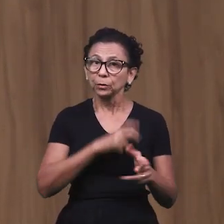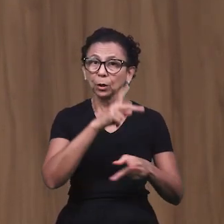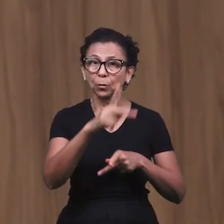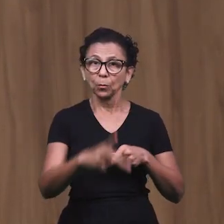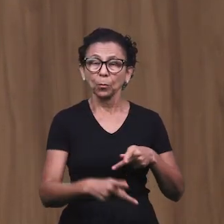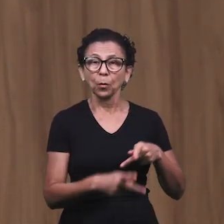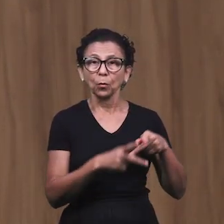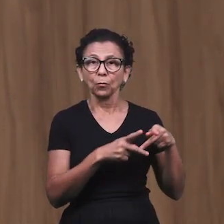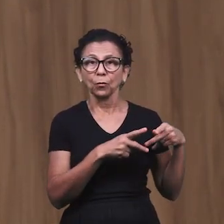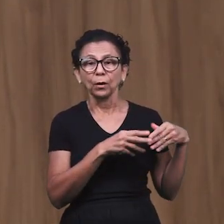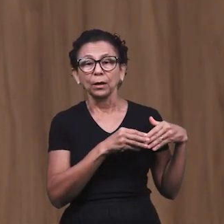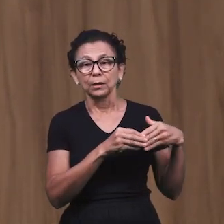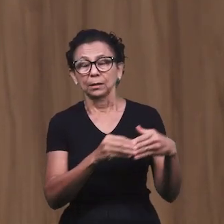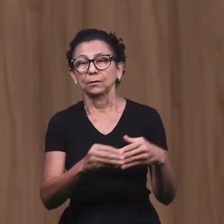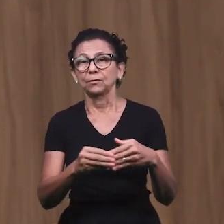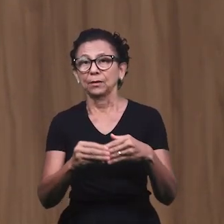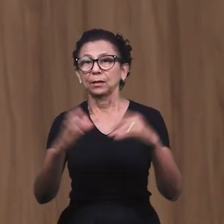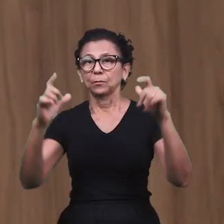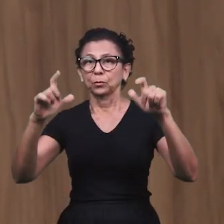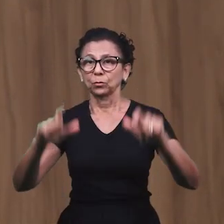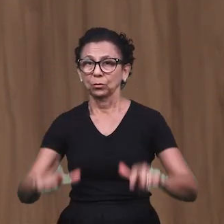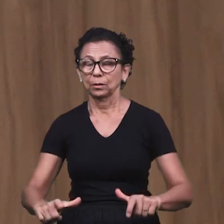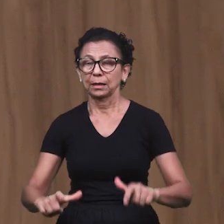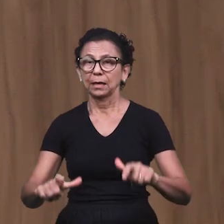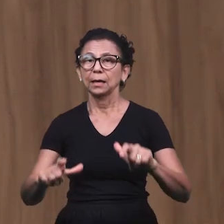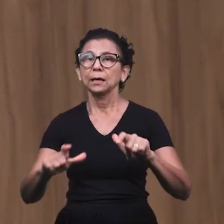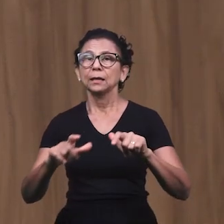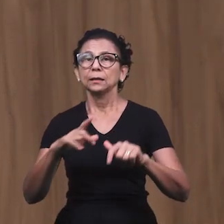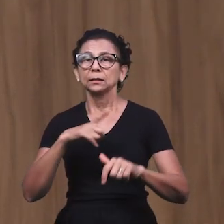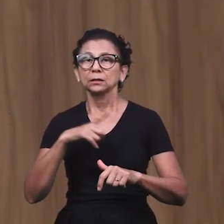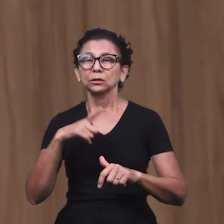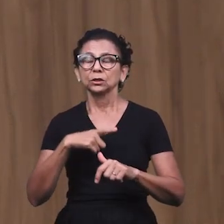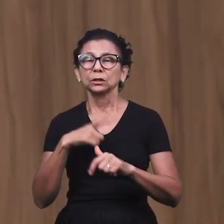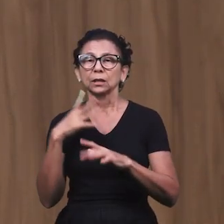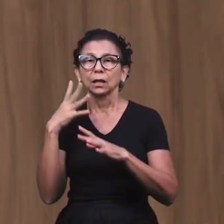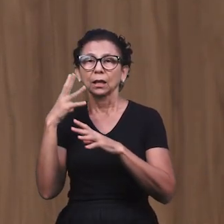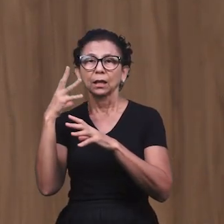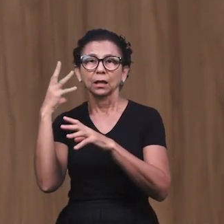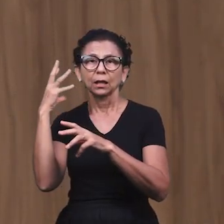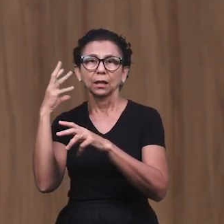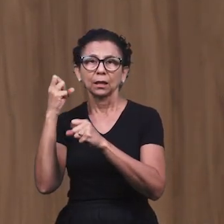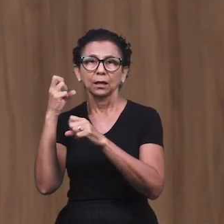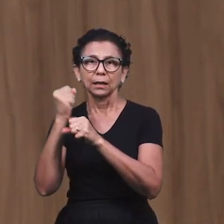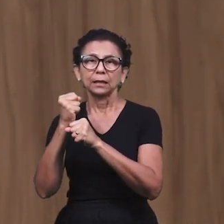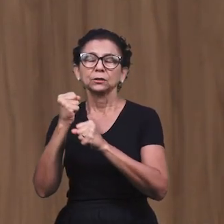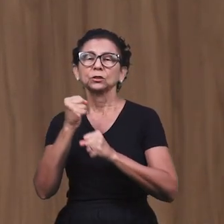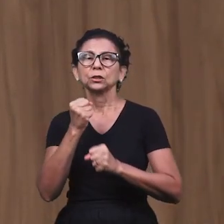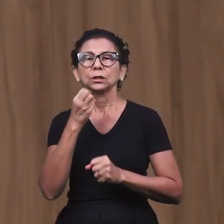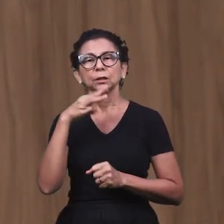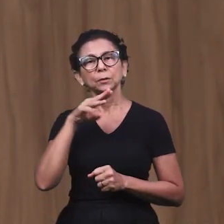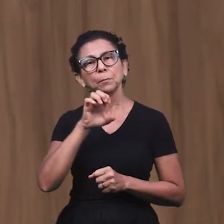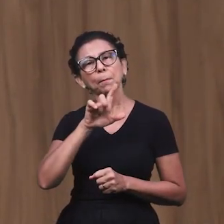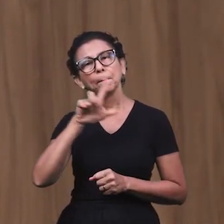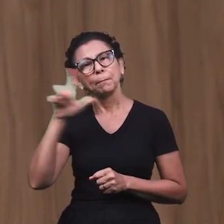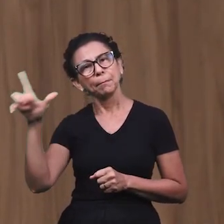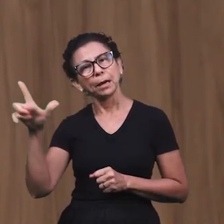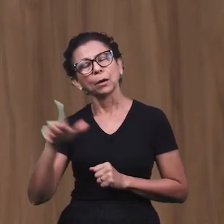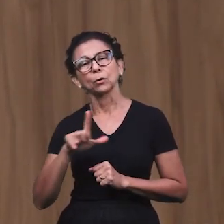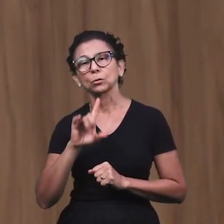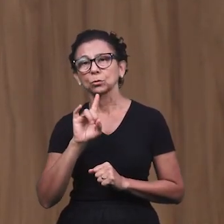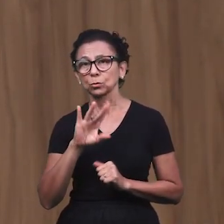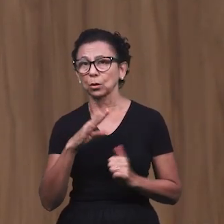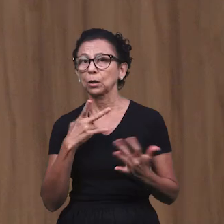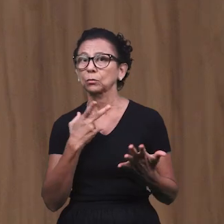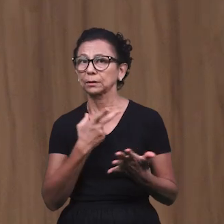mana leite e mel. Mas essa parte aqui só aconteceria quando o povo entrasse na terra, essa parte das primícias, essa parte